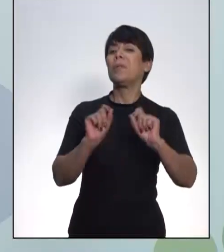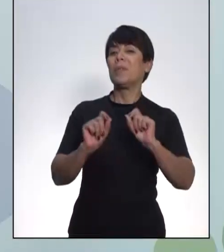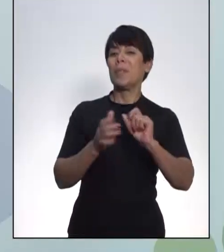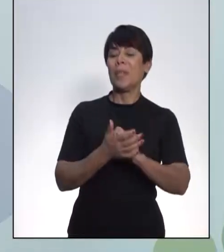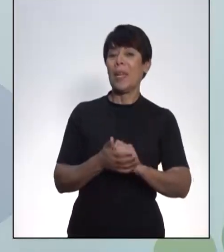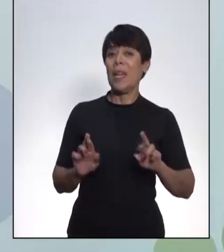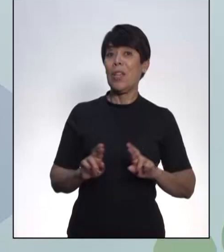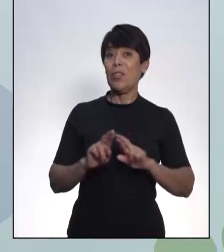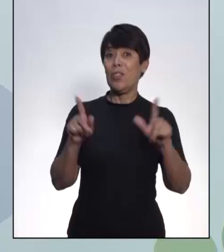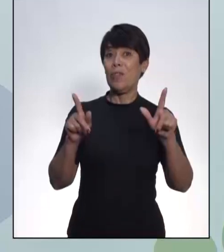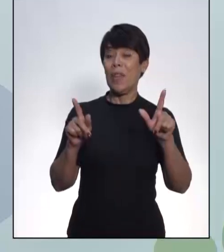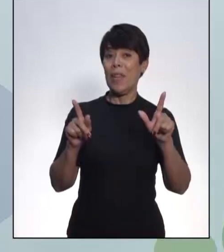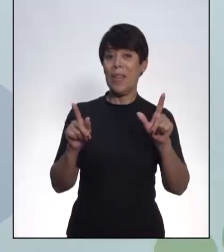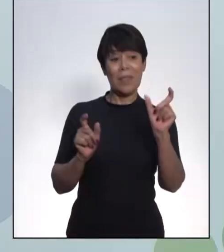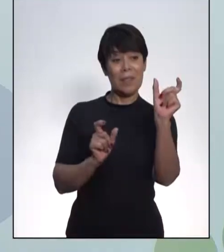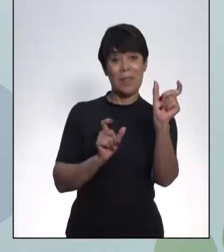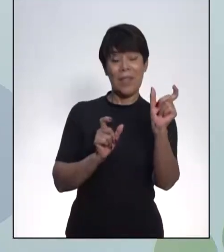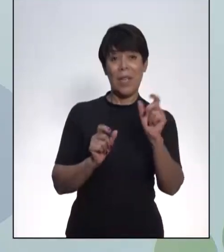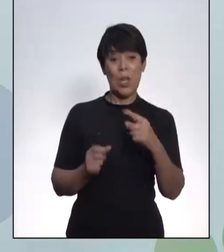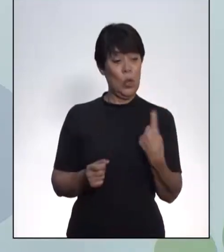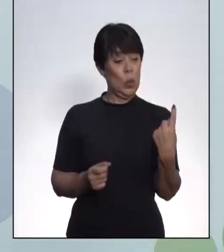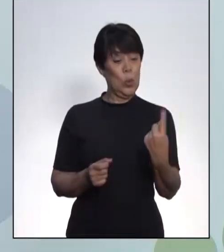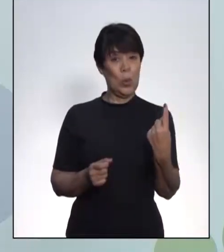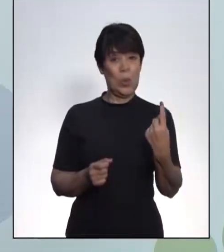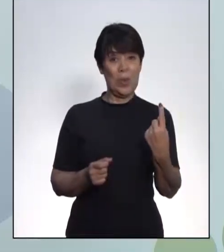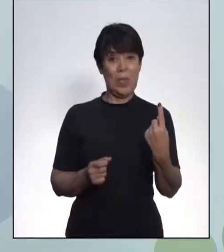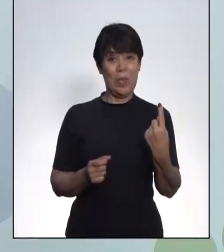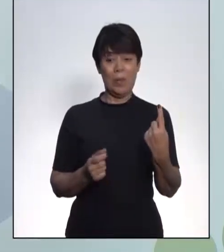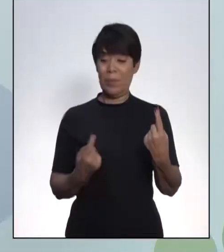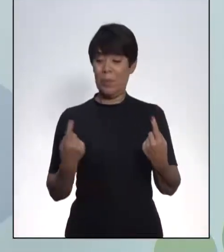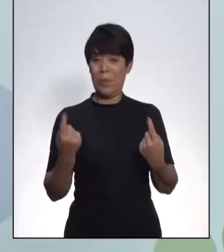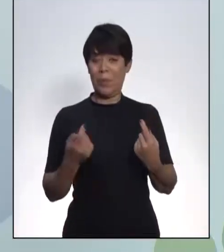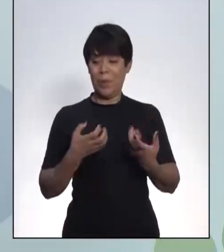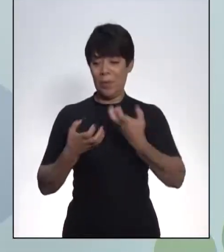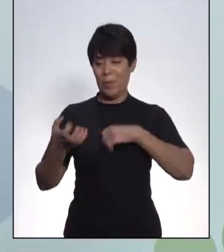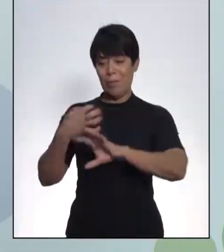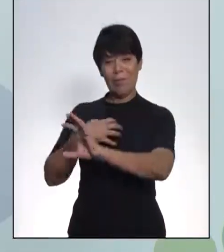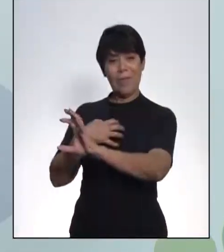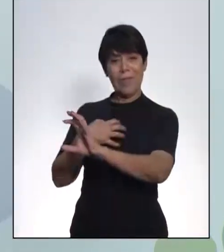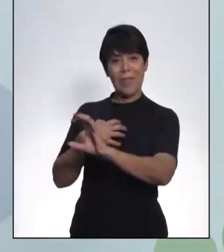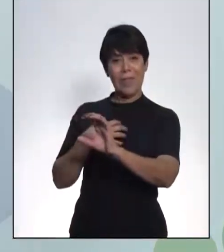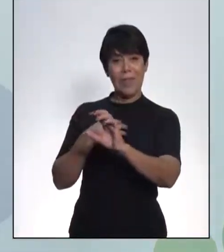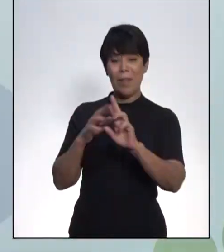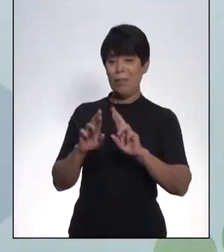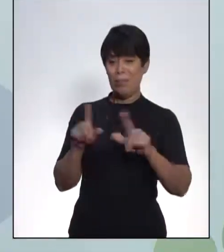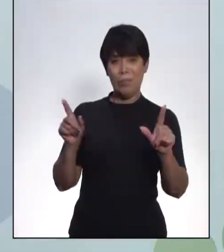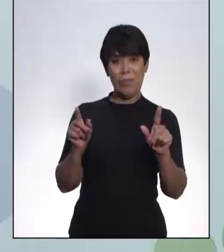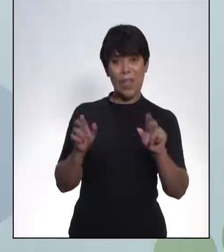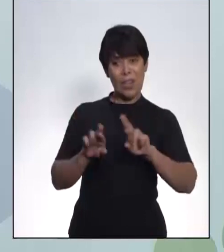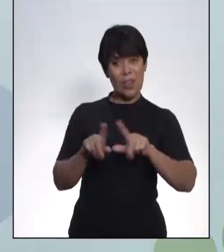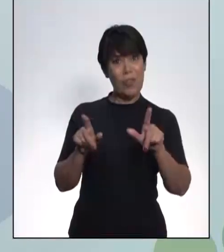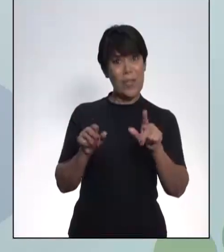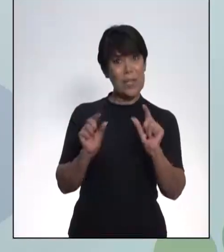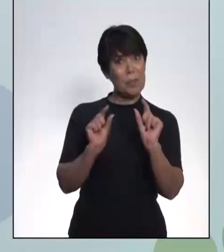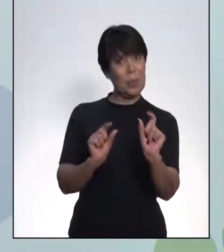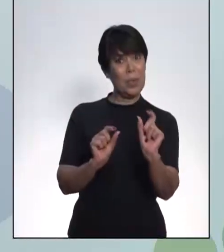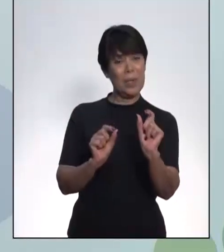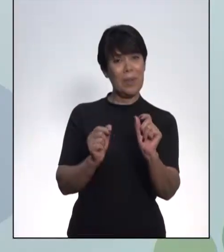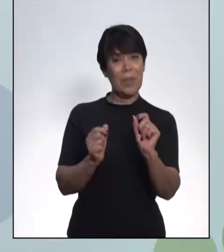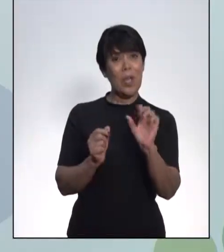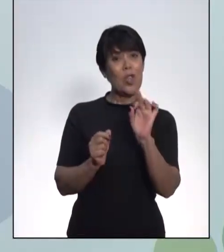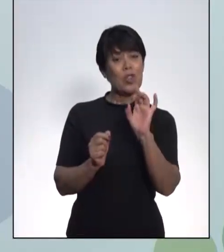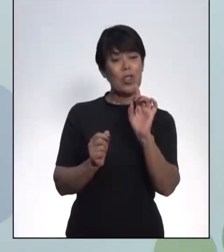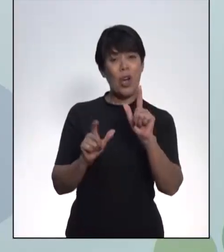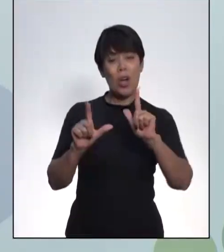Que a diferença de uma postura de solidão para uma postura de solidariedade é pequenininha. Tão pequenininha quanto uma letra, quanto um